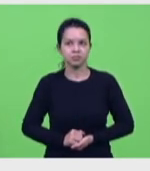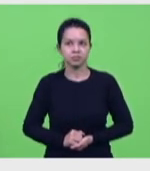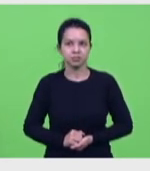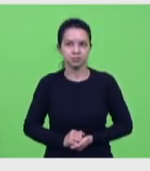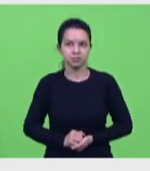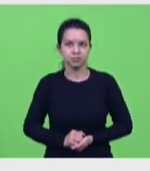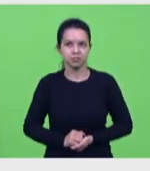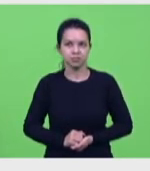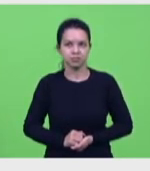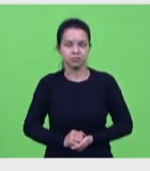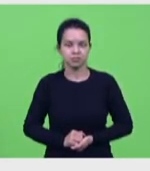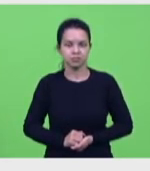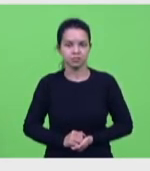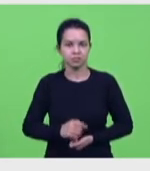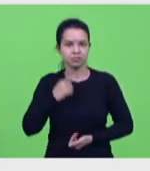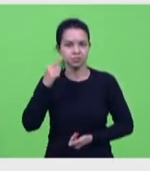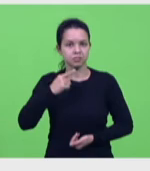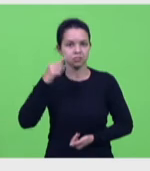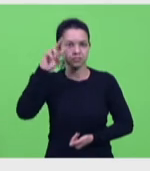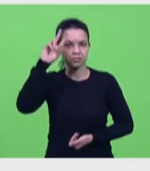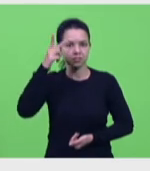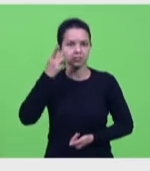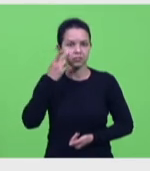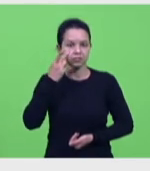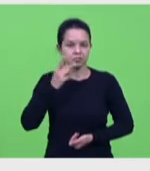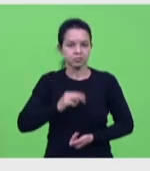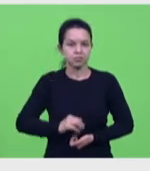Como vota deputado Milton Albus?